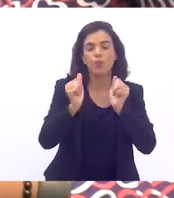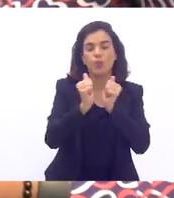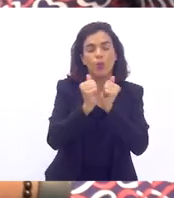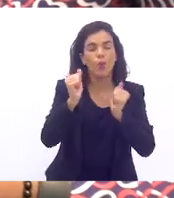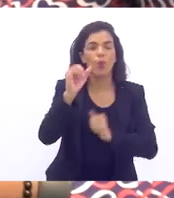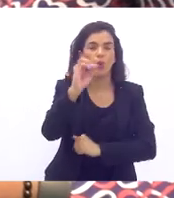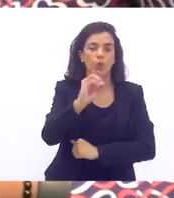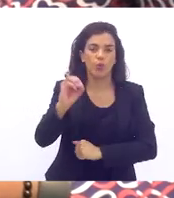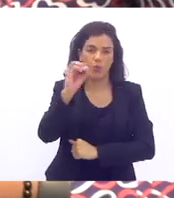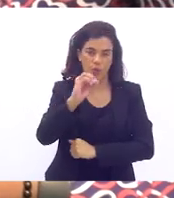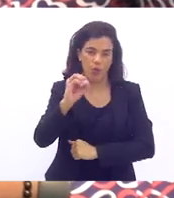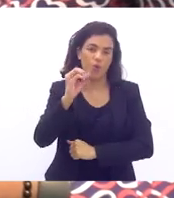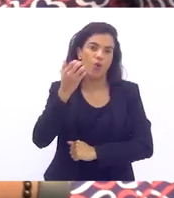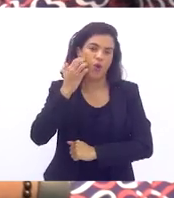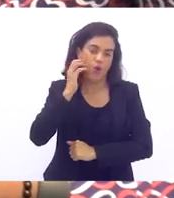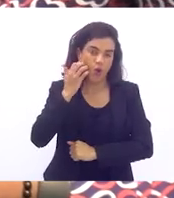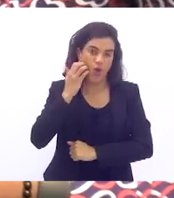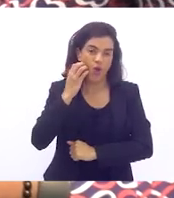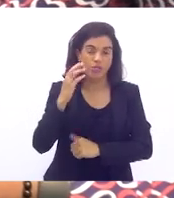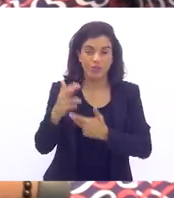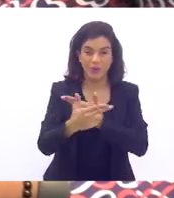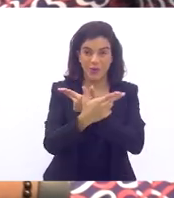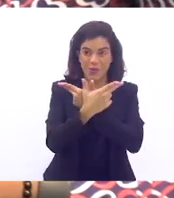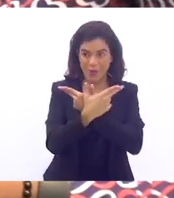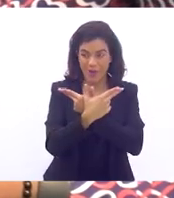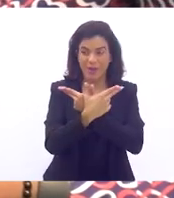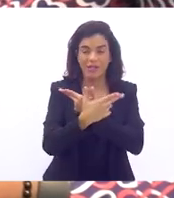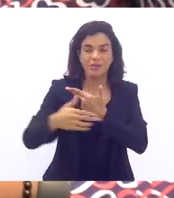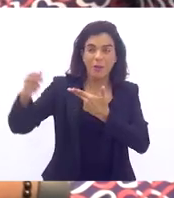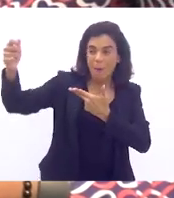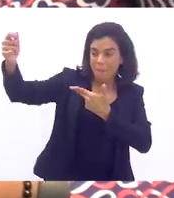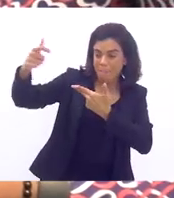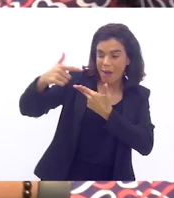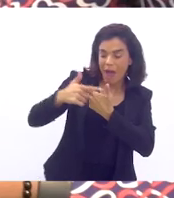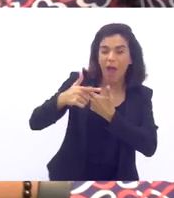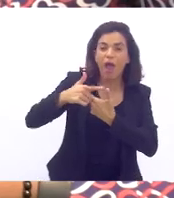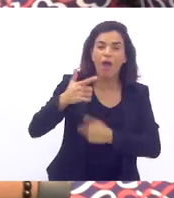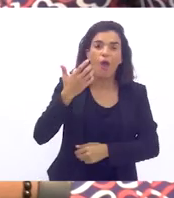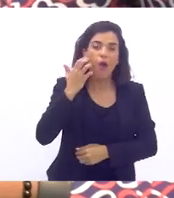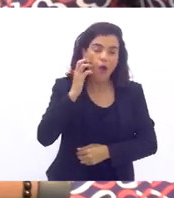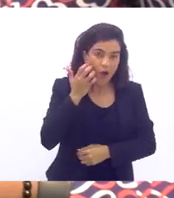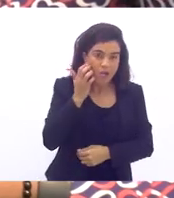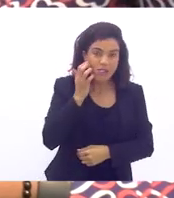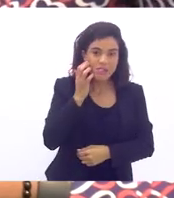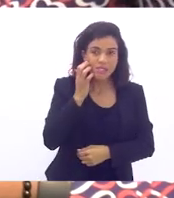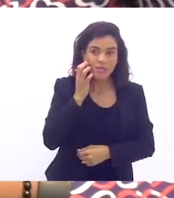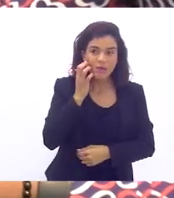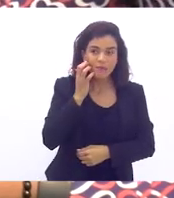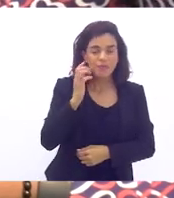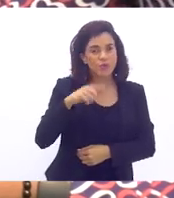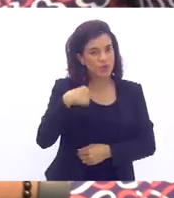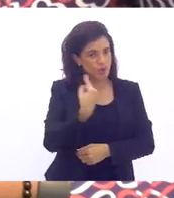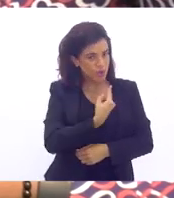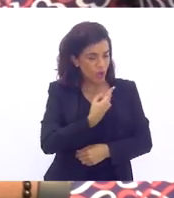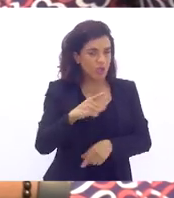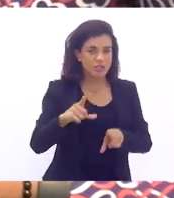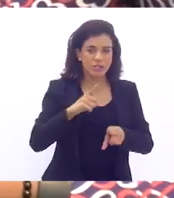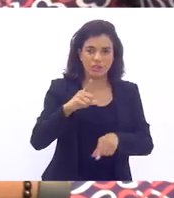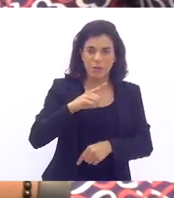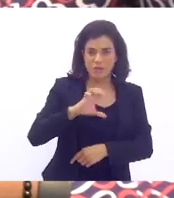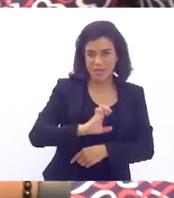Rosa em que o Cristo Redentor ele fica todo iluminado de rosa nós que temos